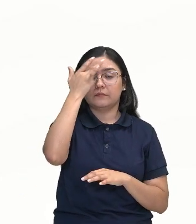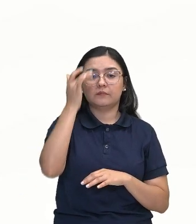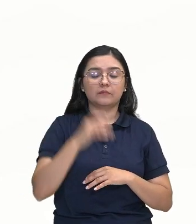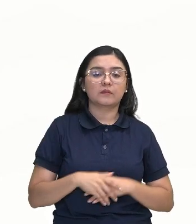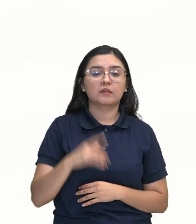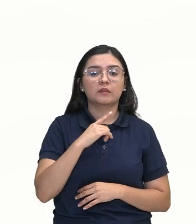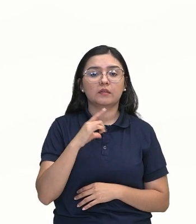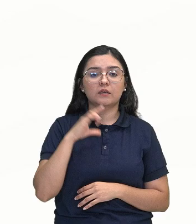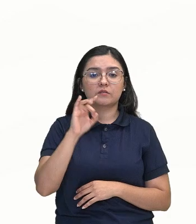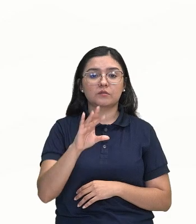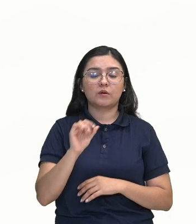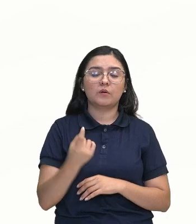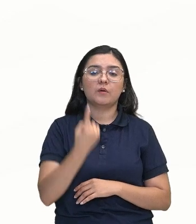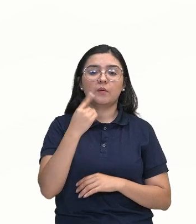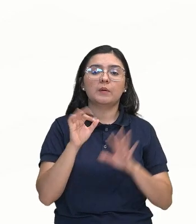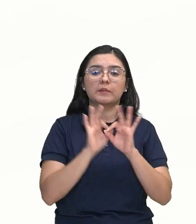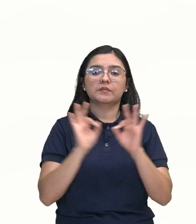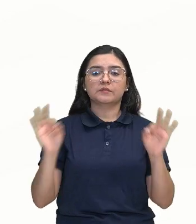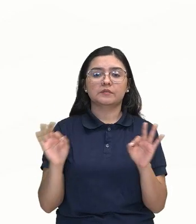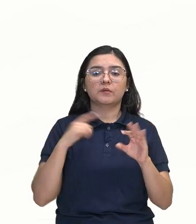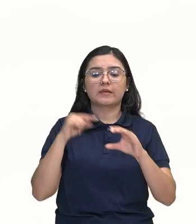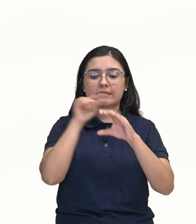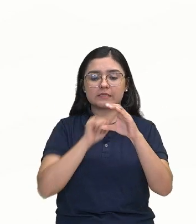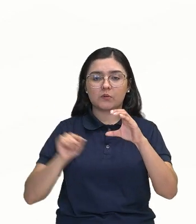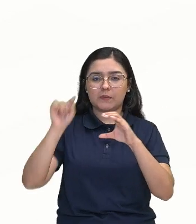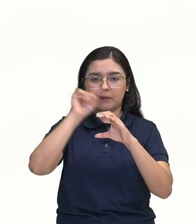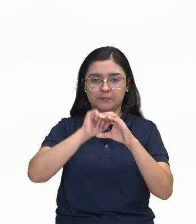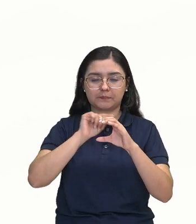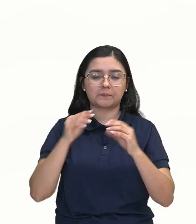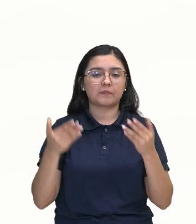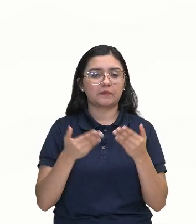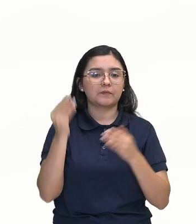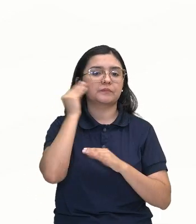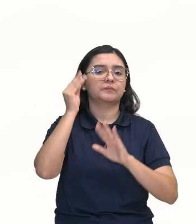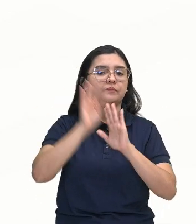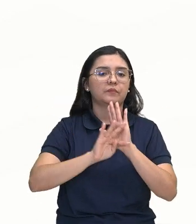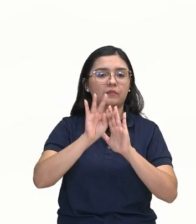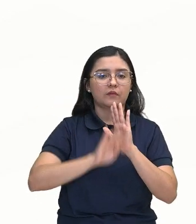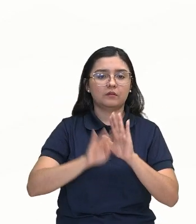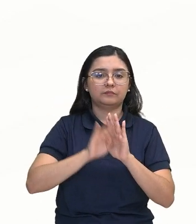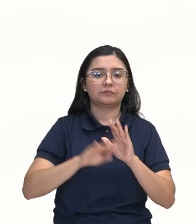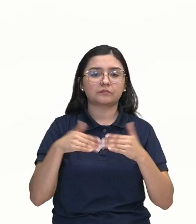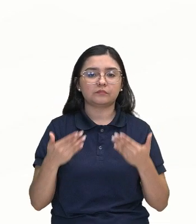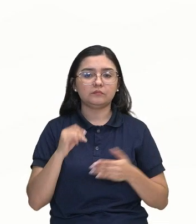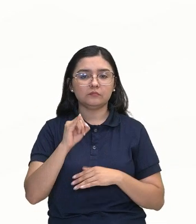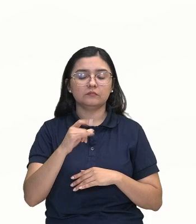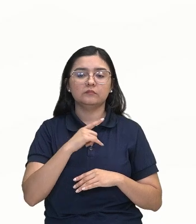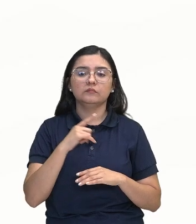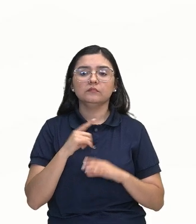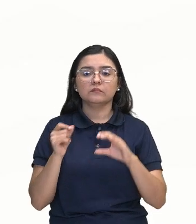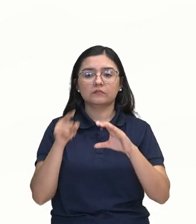tem somente uma medida circular. Vamos aqui ao texto, então. Quando medimos os lados de